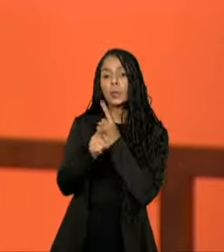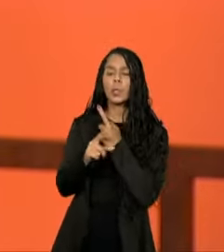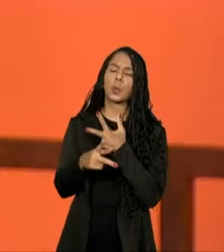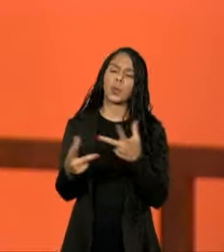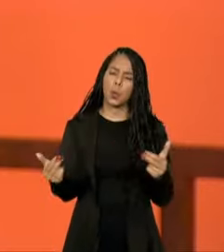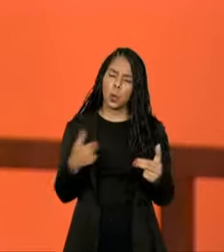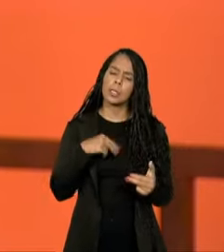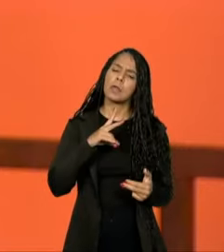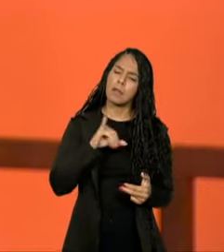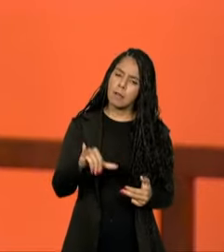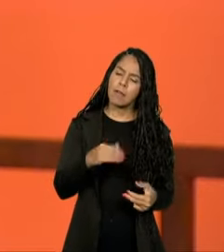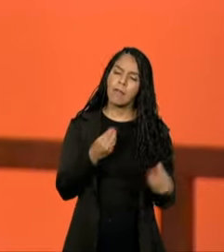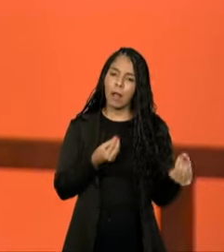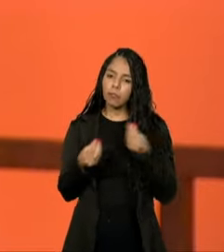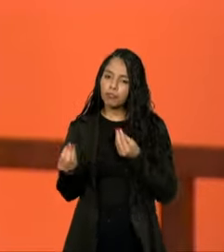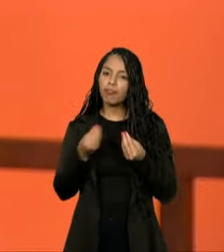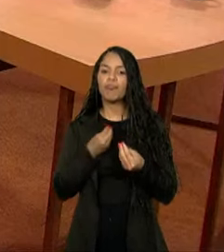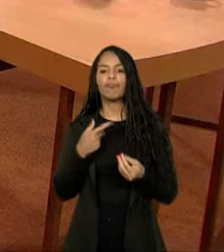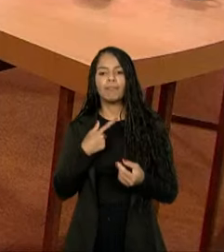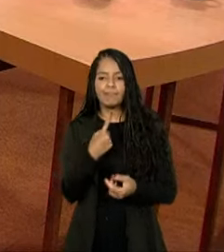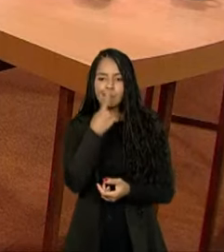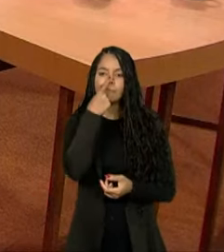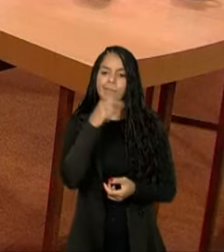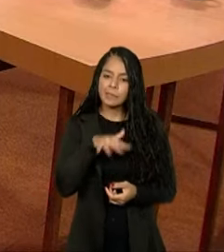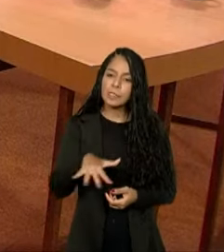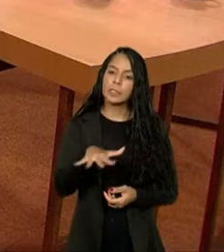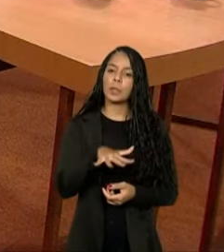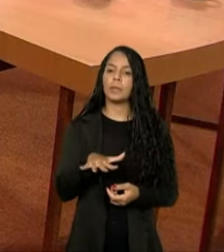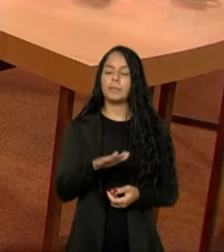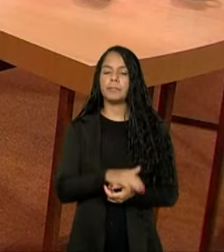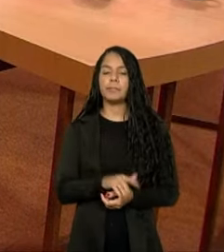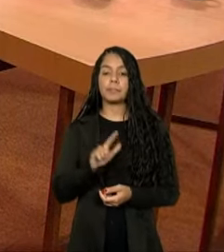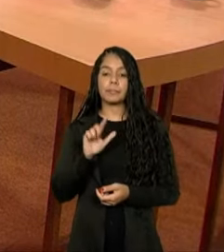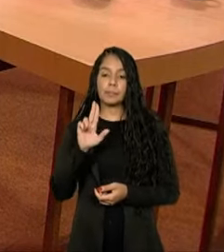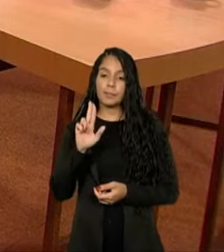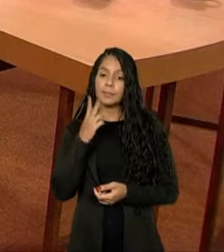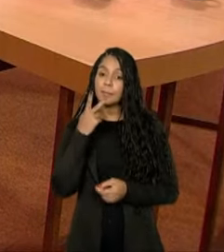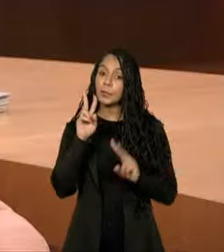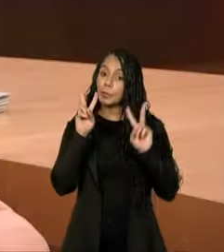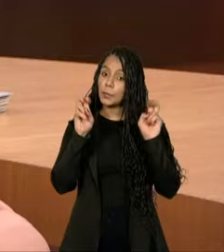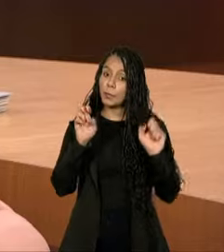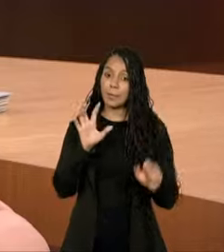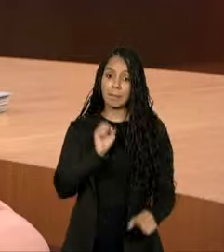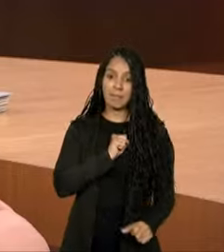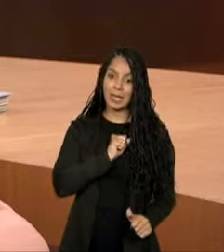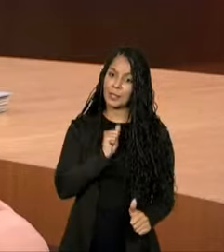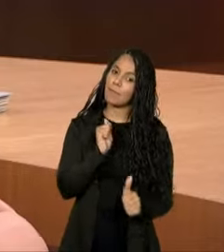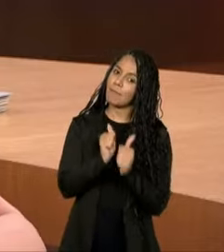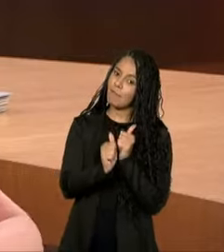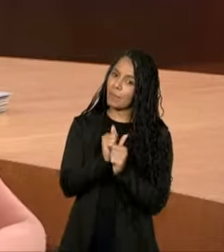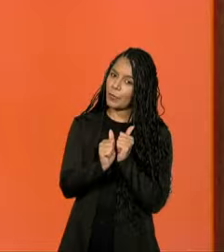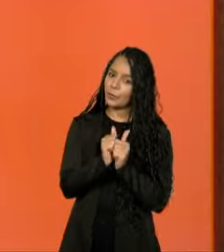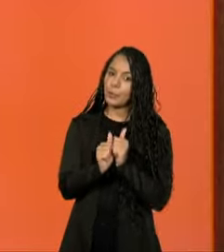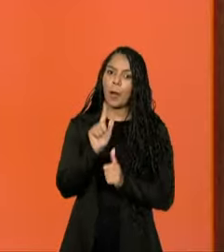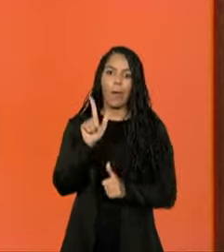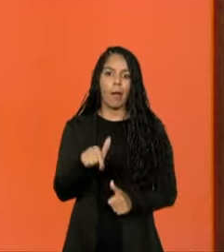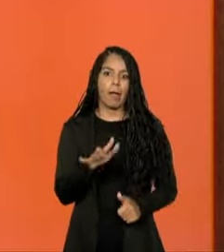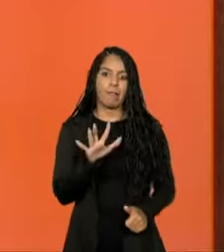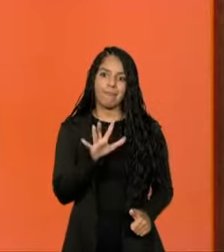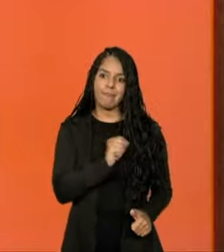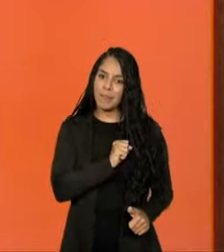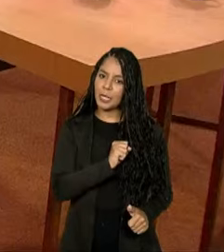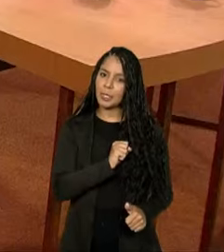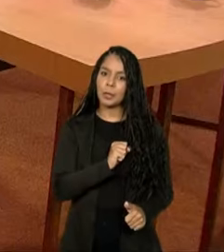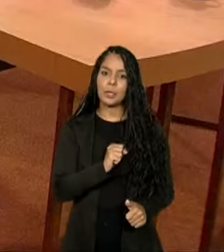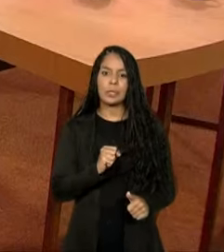vão realmente te trazendo, claro, aquela identificação com aquela situação. Né? Agora, Lu, a gente está falando de uma paixão, né? Que futebol, vamos combinar, que é uma paixão, né? E